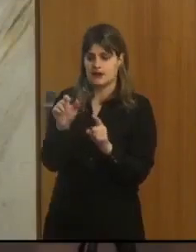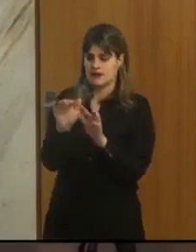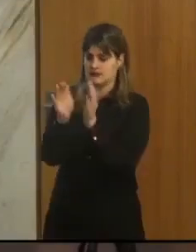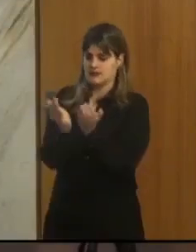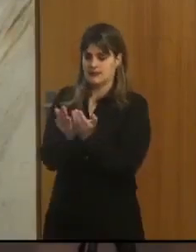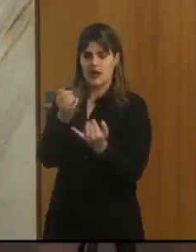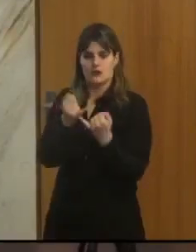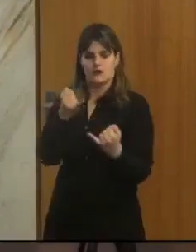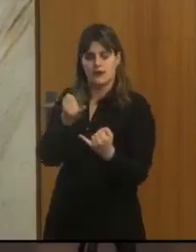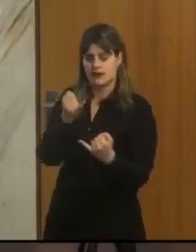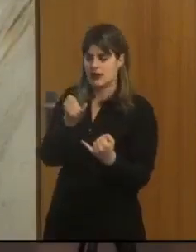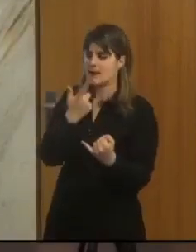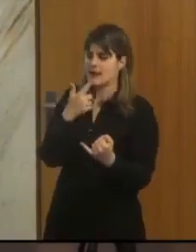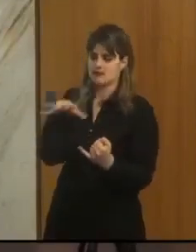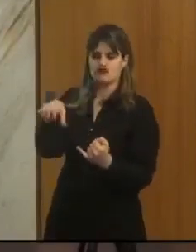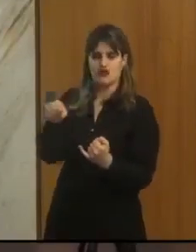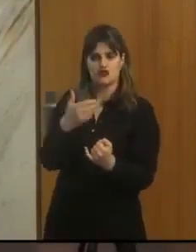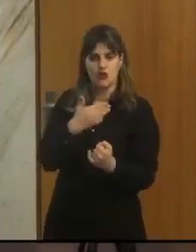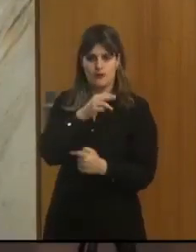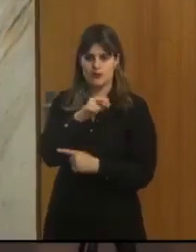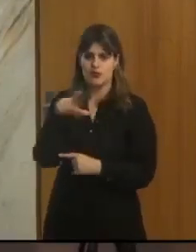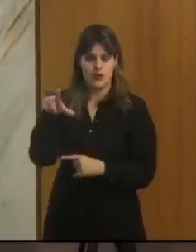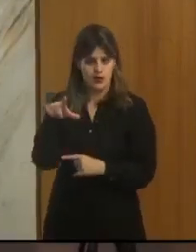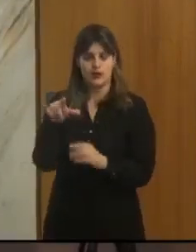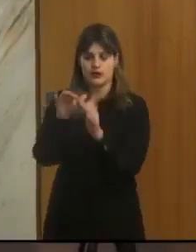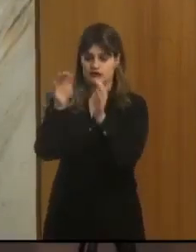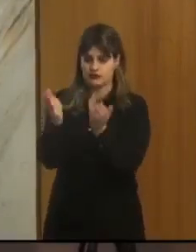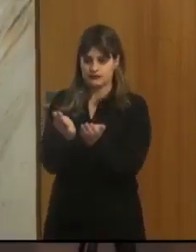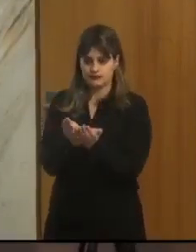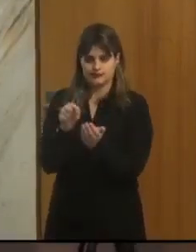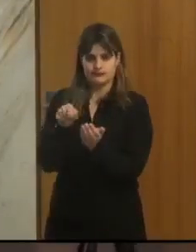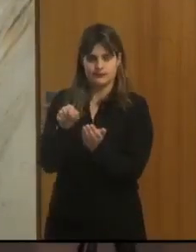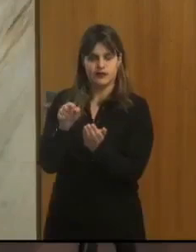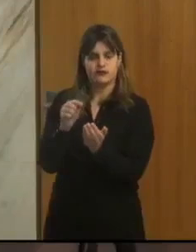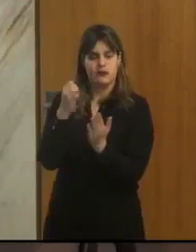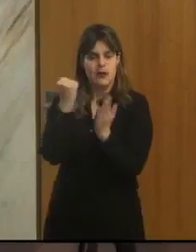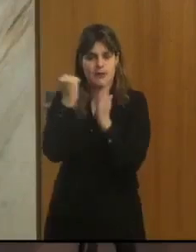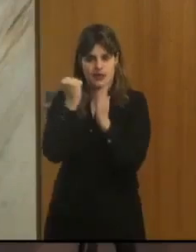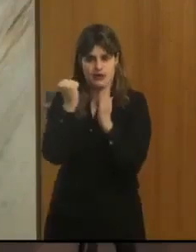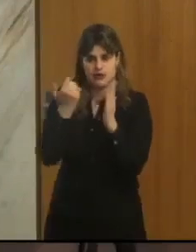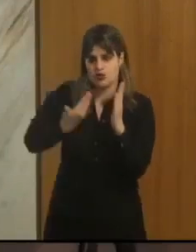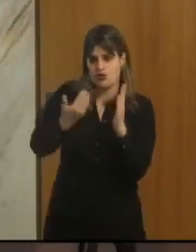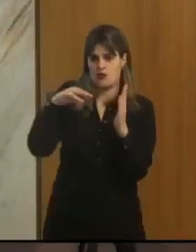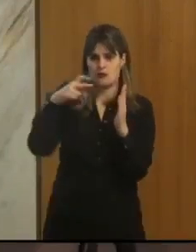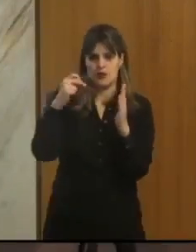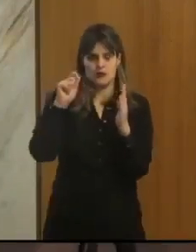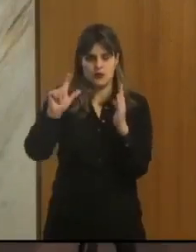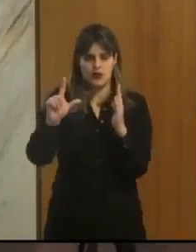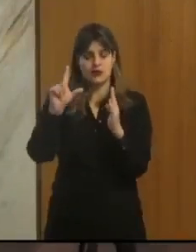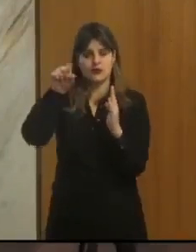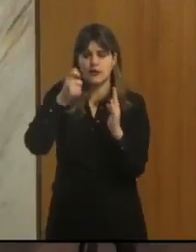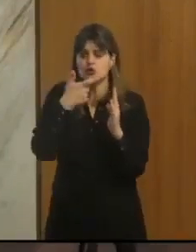e simboliza o reinado deste homem. A esfera armilar que vai ser a marca de Dom Manuel e de tudo aquilo